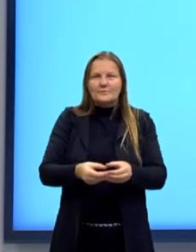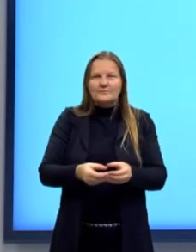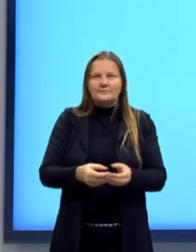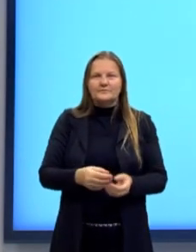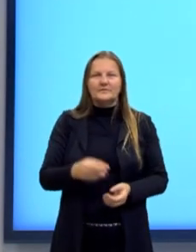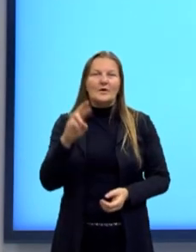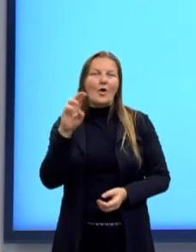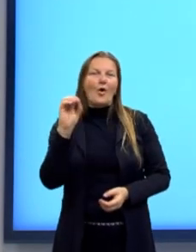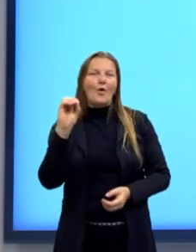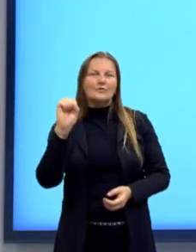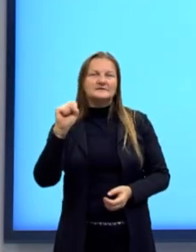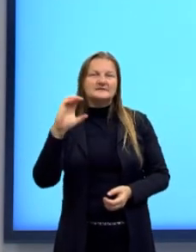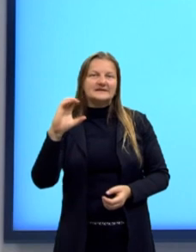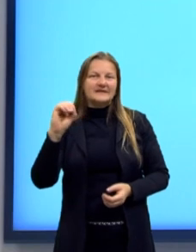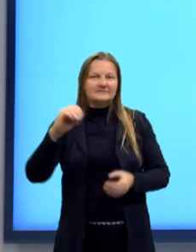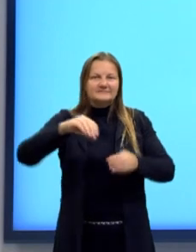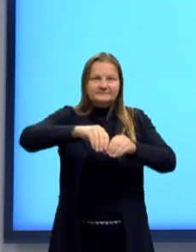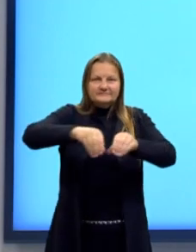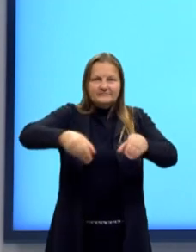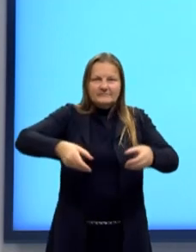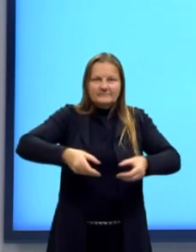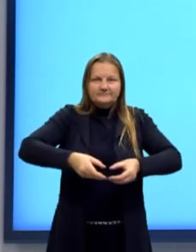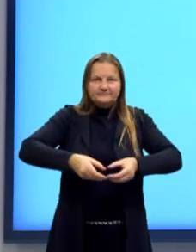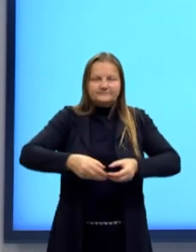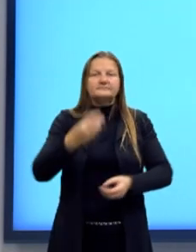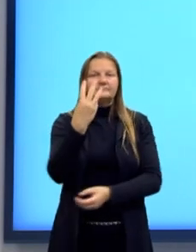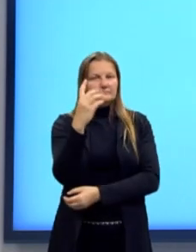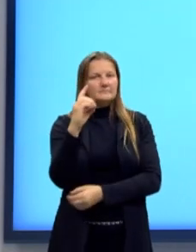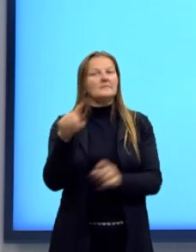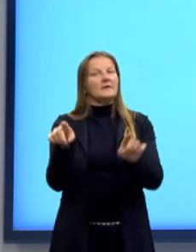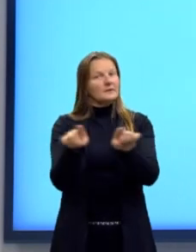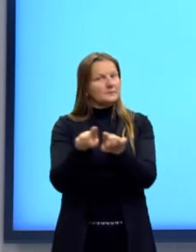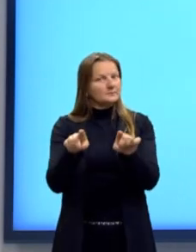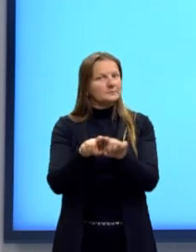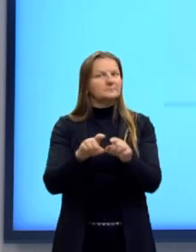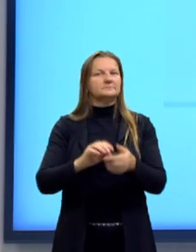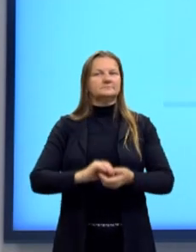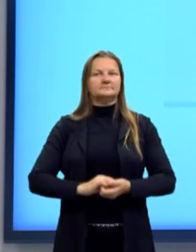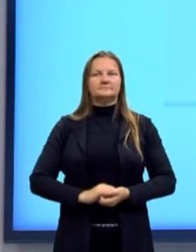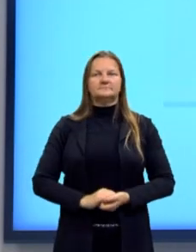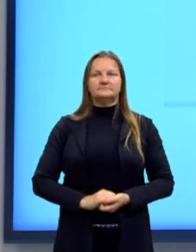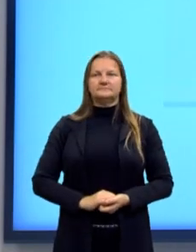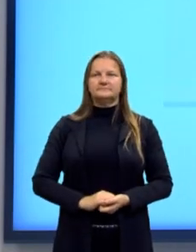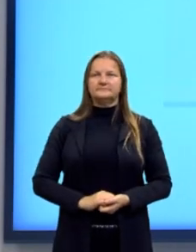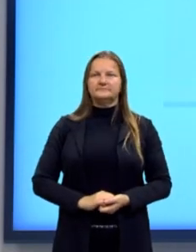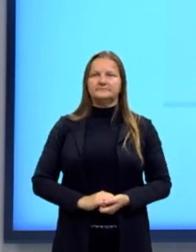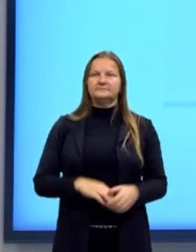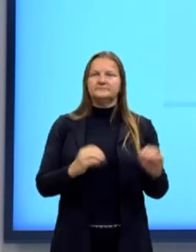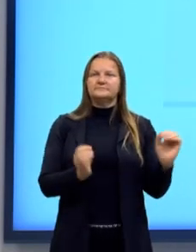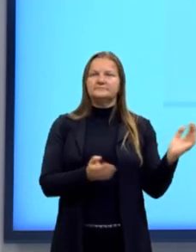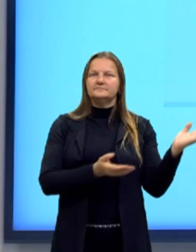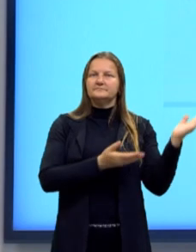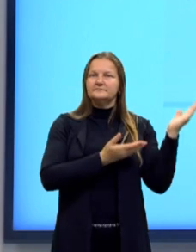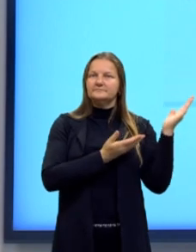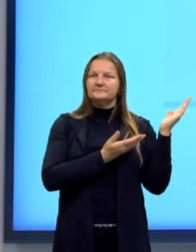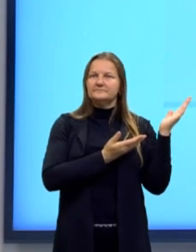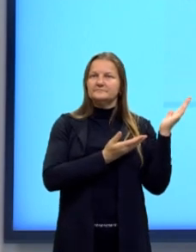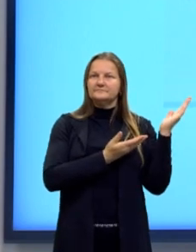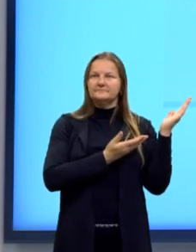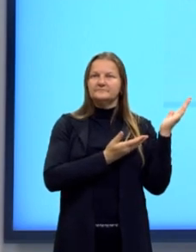aberto e nós teríamos ainda assim uma figura tridimensional ó e aqui então os